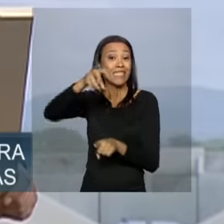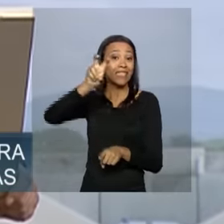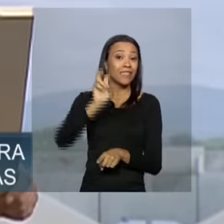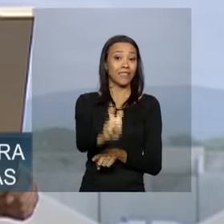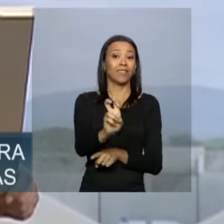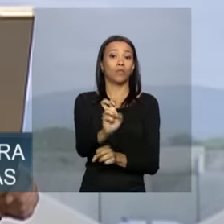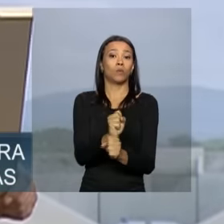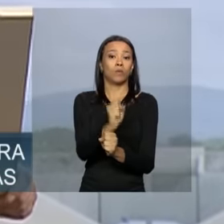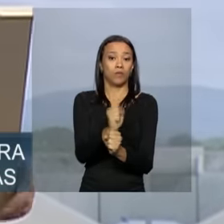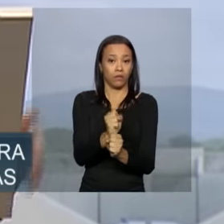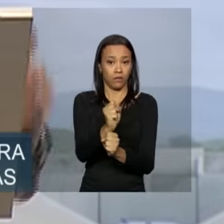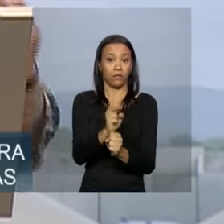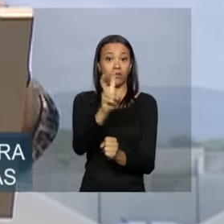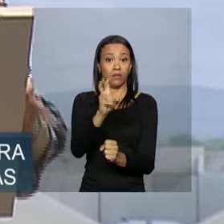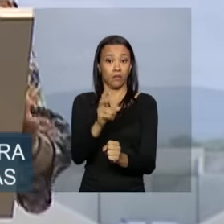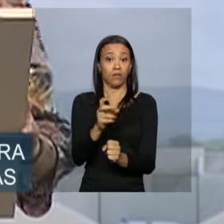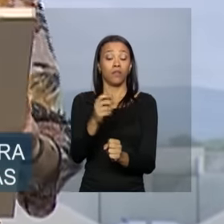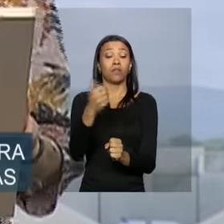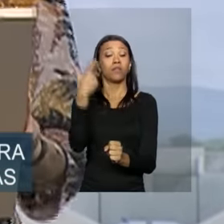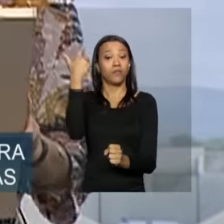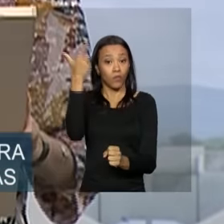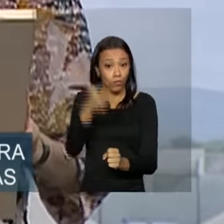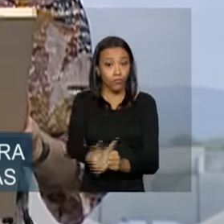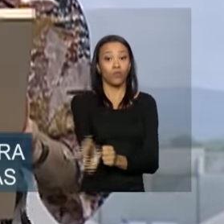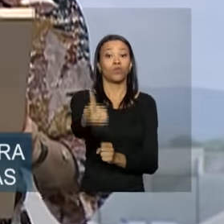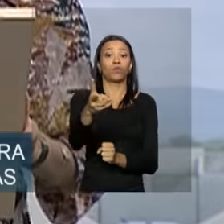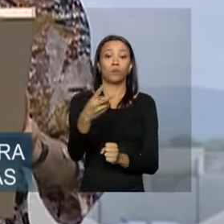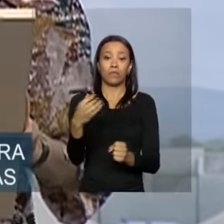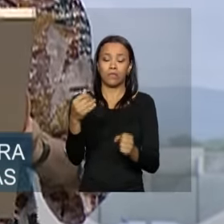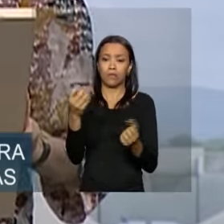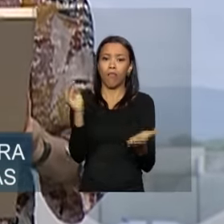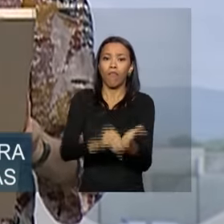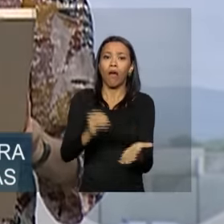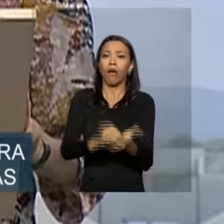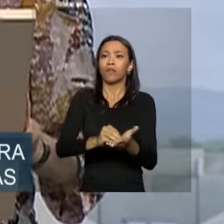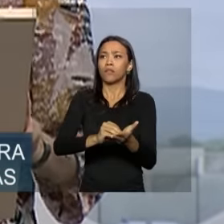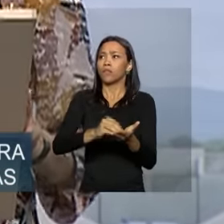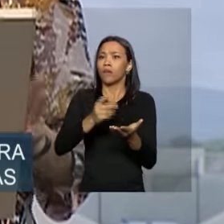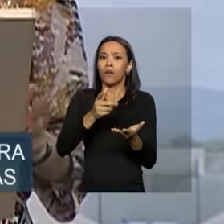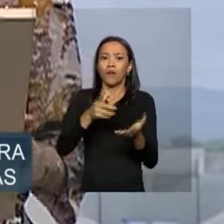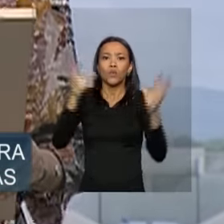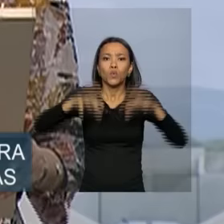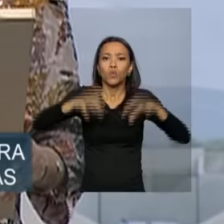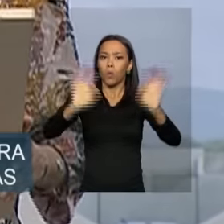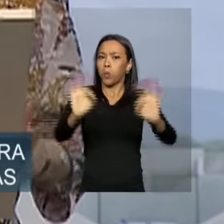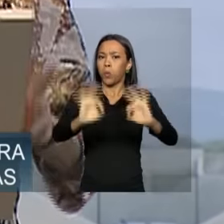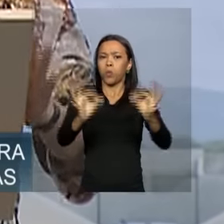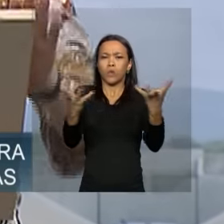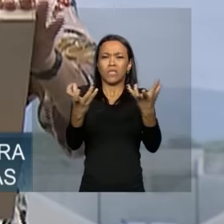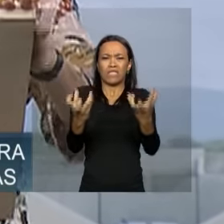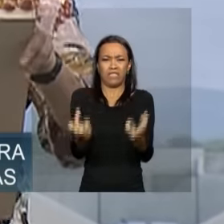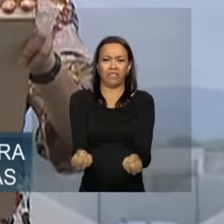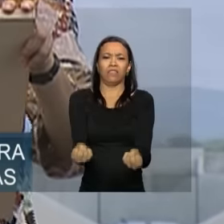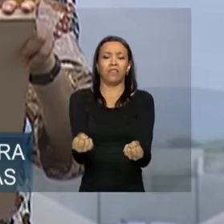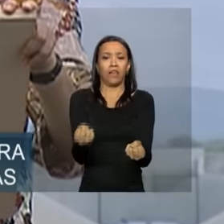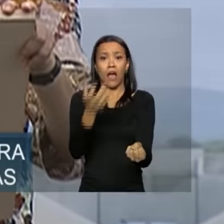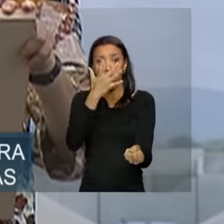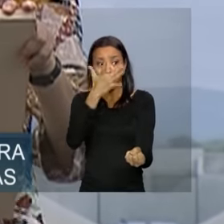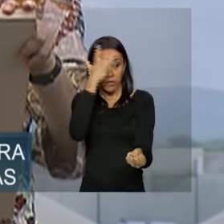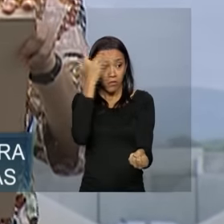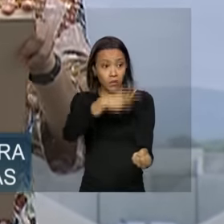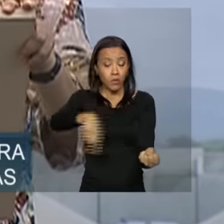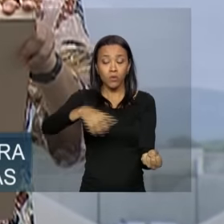de seca. E esse quinto ano de seca, se não traz o desespero